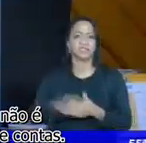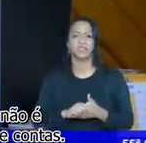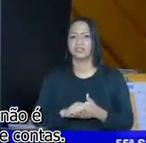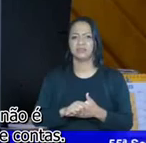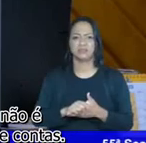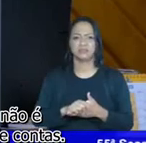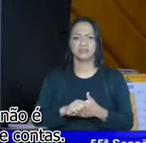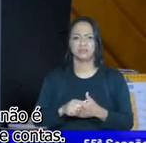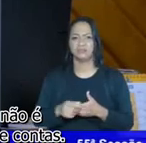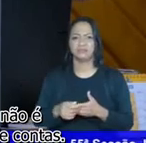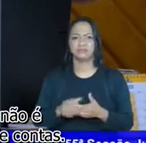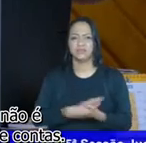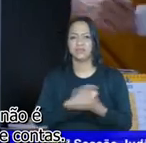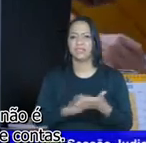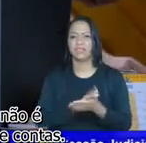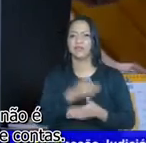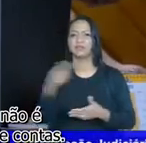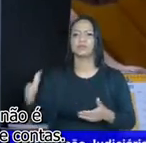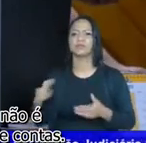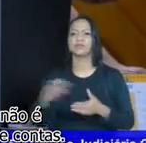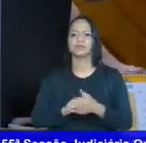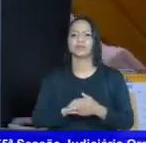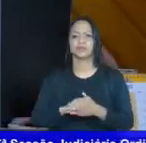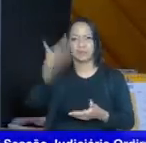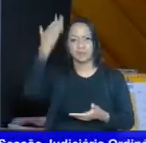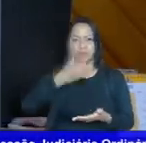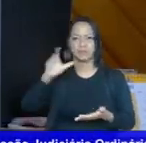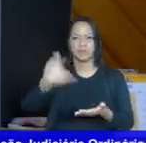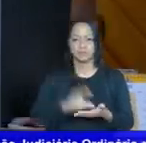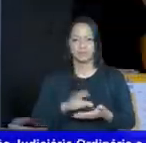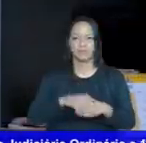nenhuma carreata, não é, doutor? Nenhuma carreata foi registrada na prestação de contas.